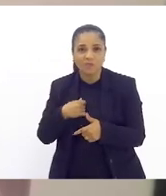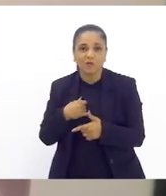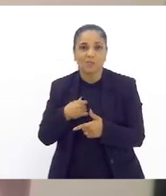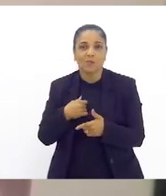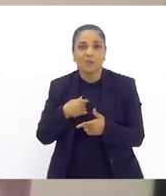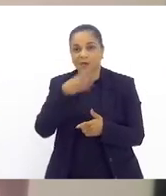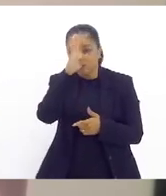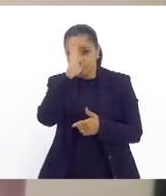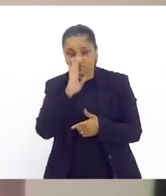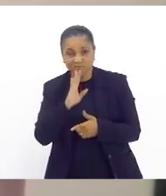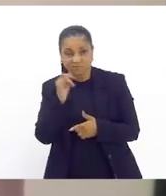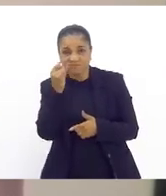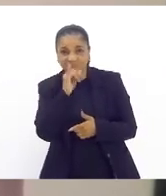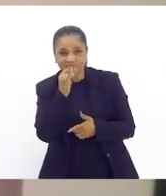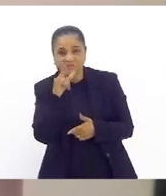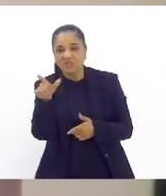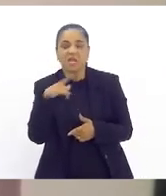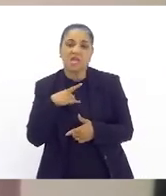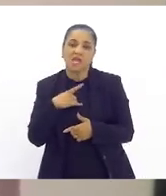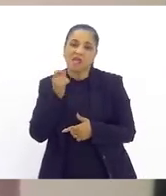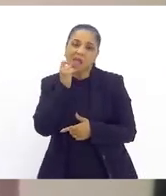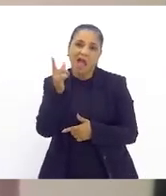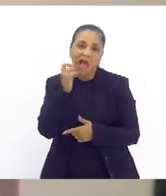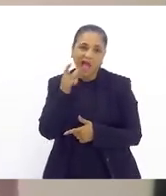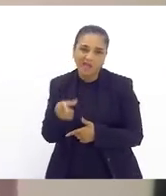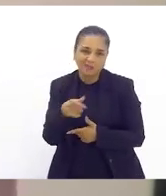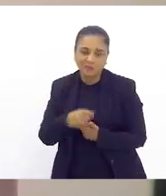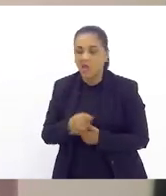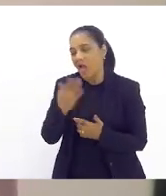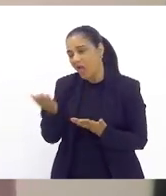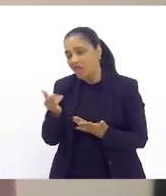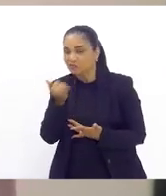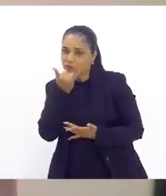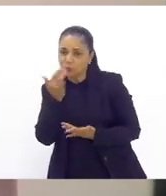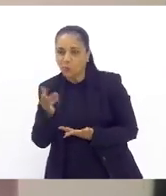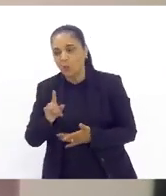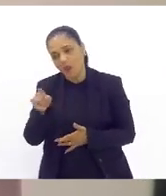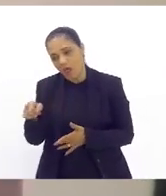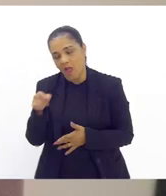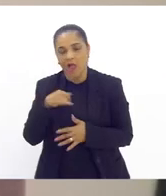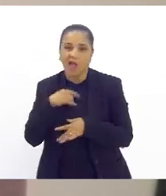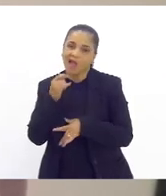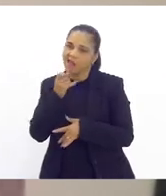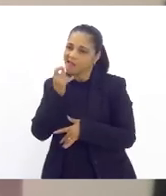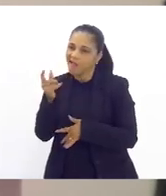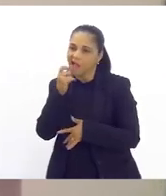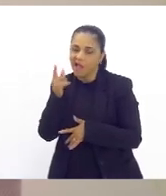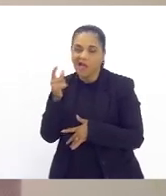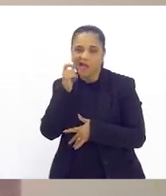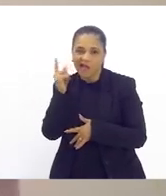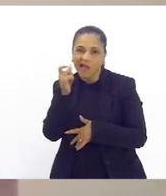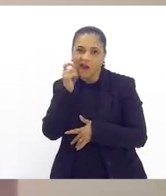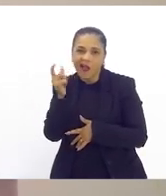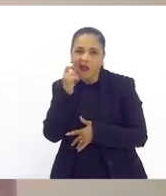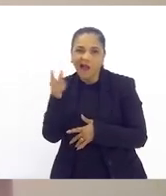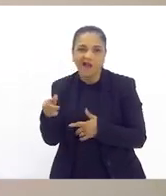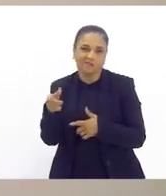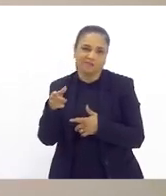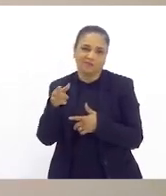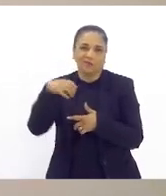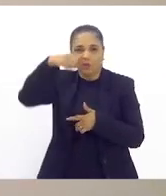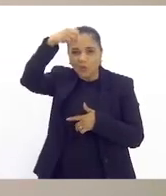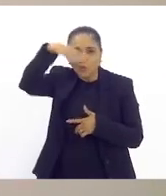dar desculpa não porque lá tem muito gato não porque lá tem muito disso tem muito daquilo e é Mais do Mesmo que a gente vê e nada acontece